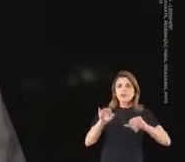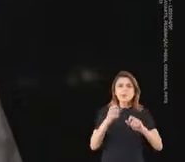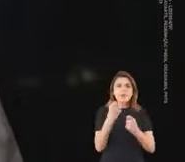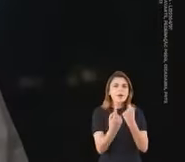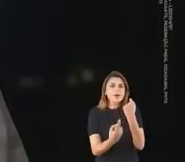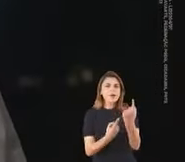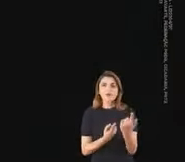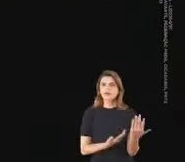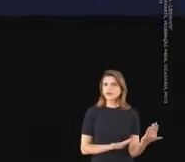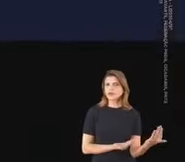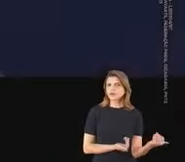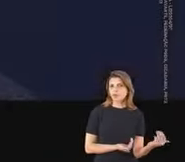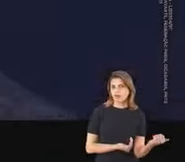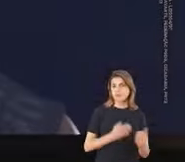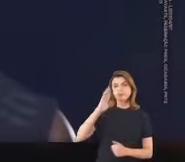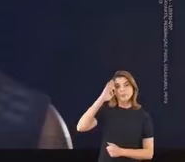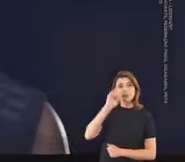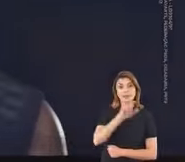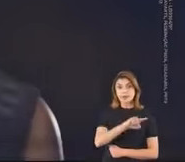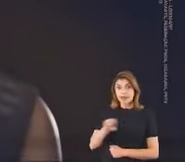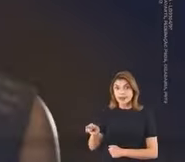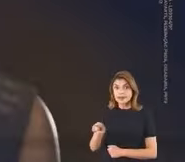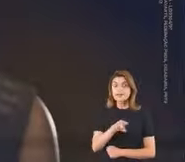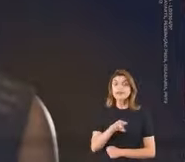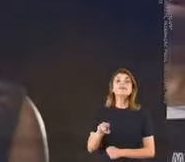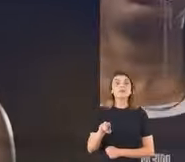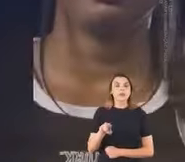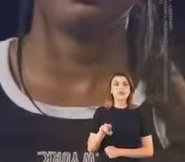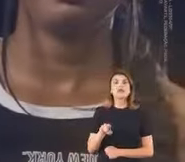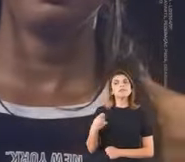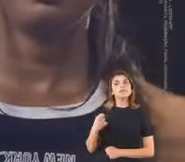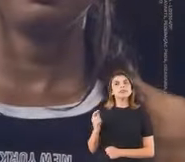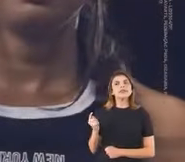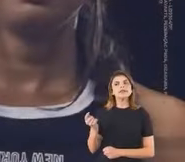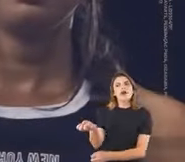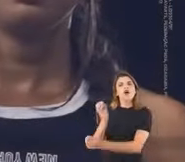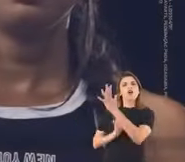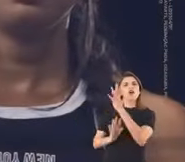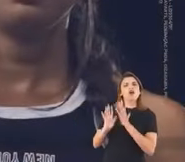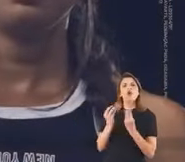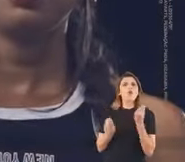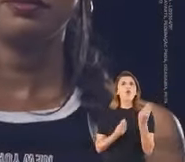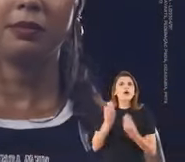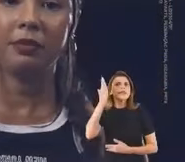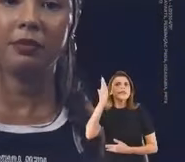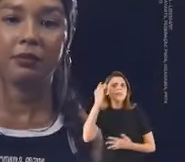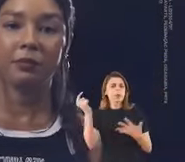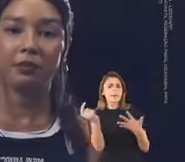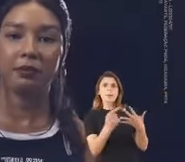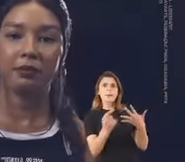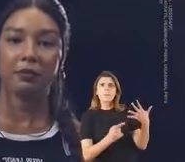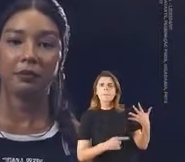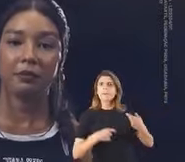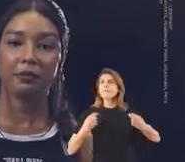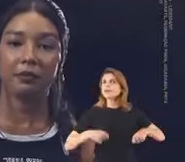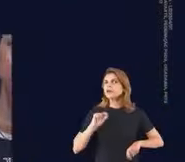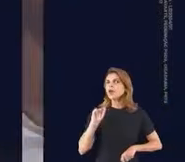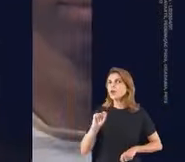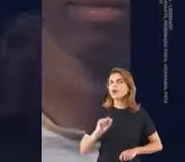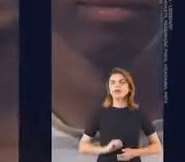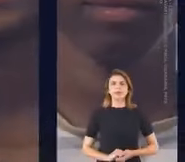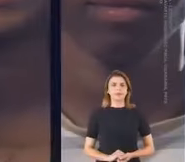população, principalmente pelos jovens. Por isso, reunimos alguns desses jovens para saber o que precisam